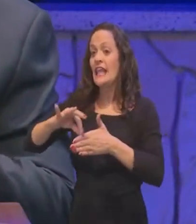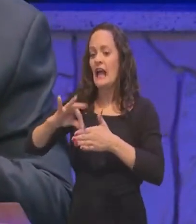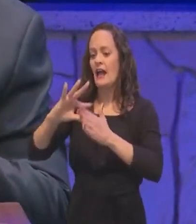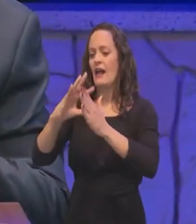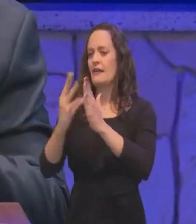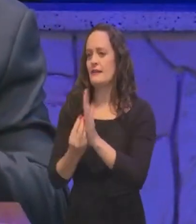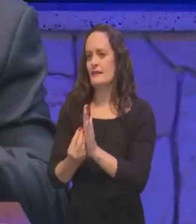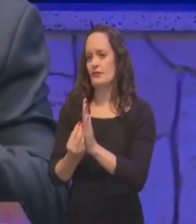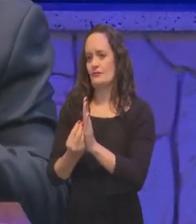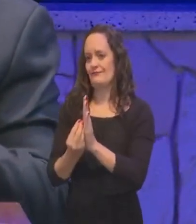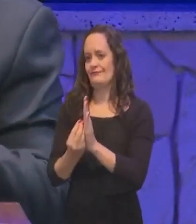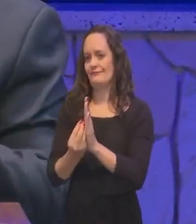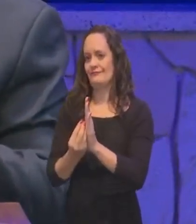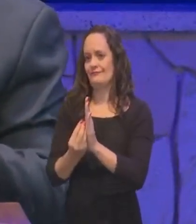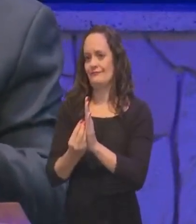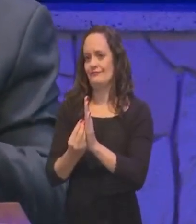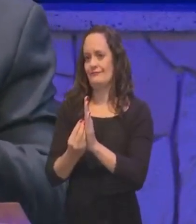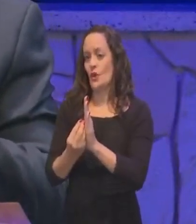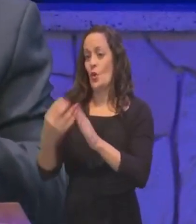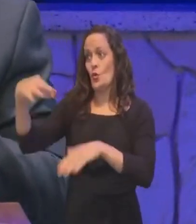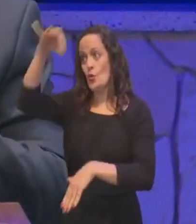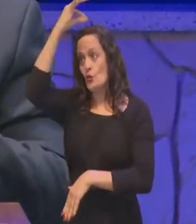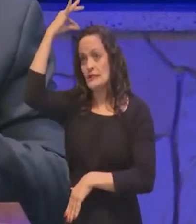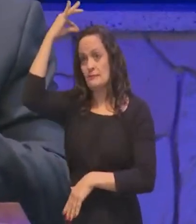para comandar a vida da igreja.